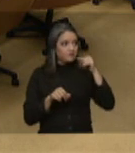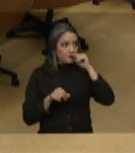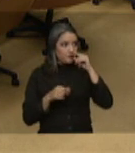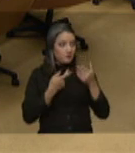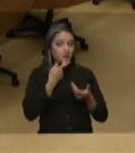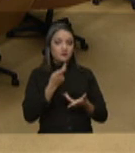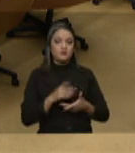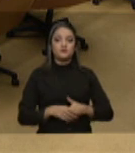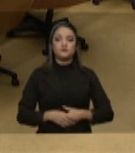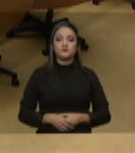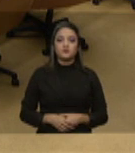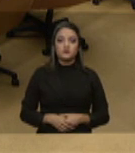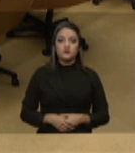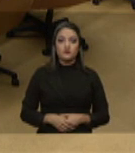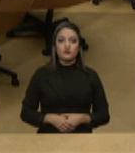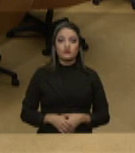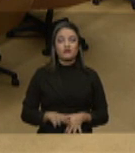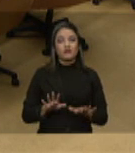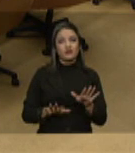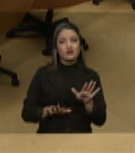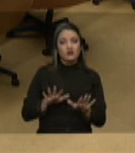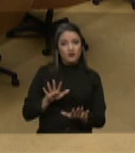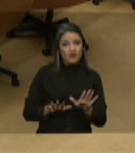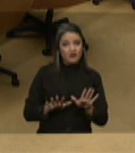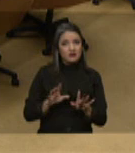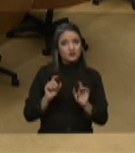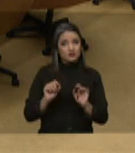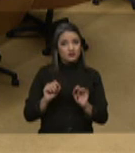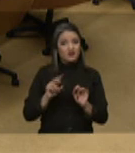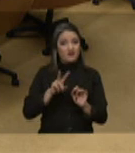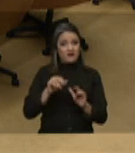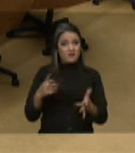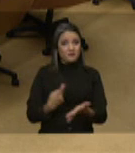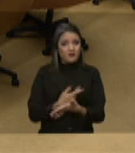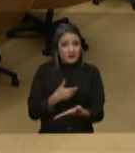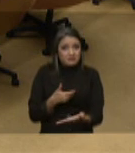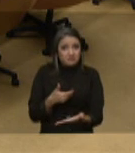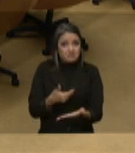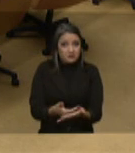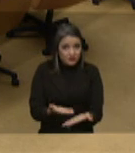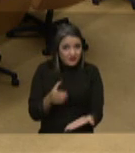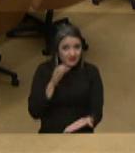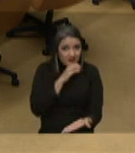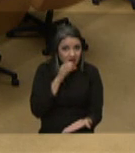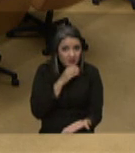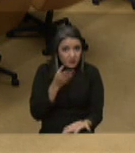talvez muito mais breve do que a gente imagina eu tô dizendo brevidade